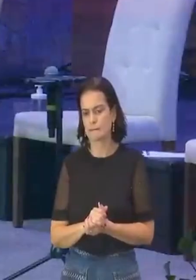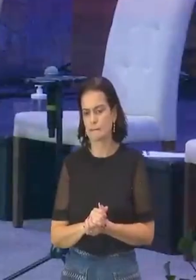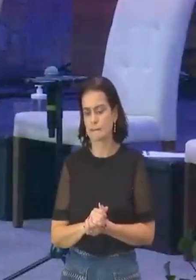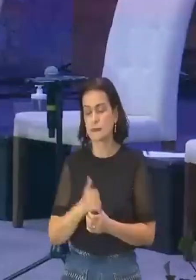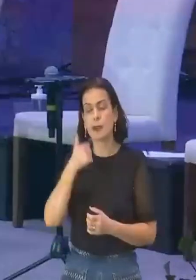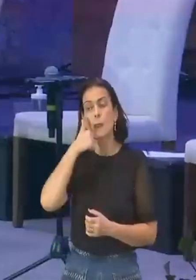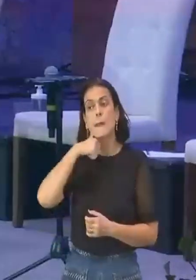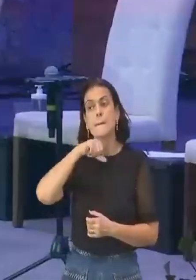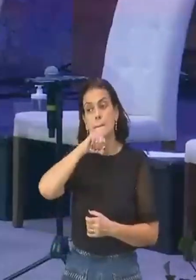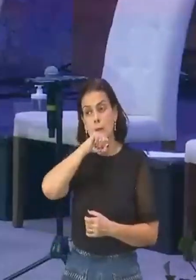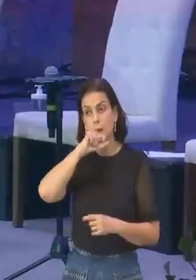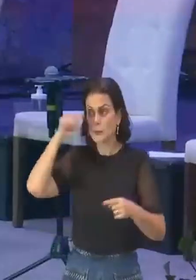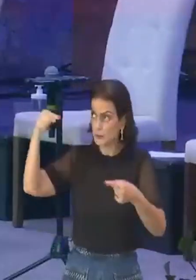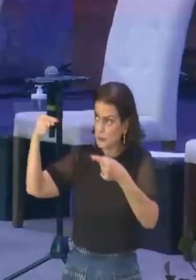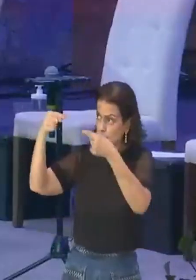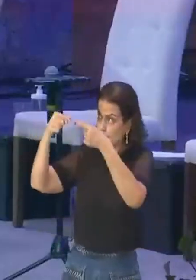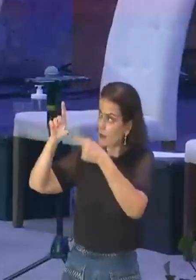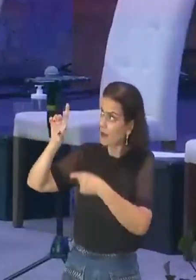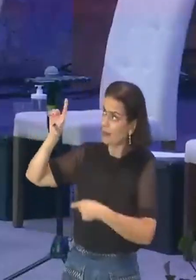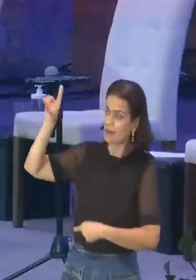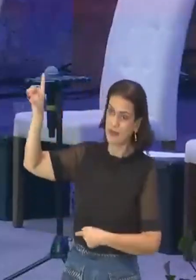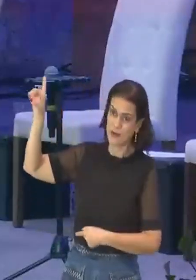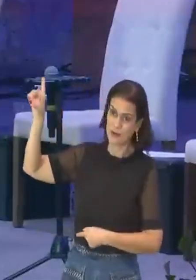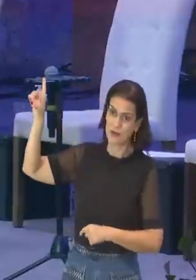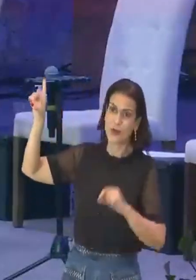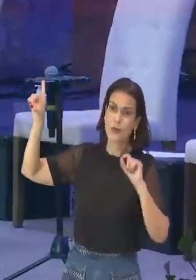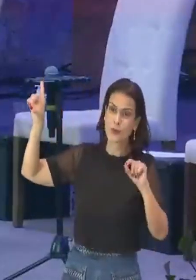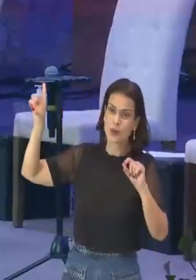Uma mãe segundo o coração de Deus é uma mãe